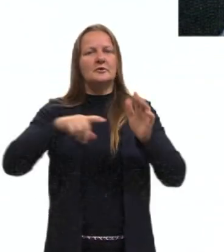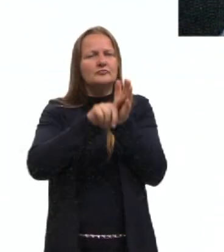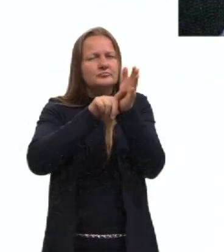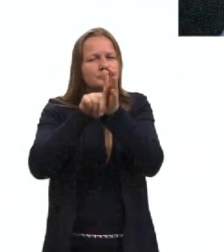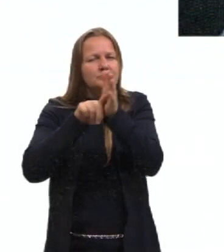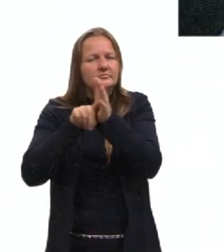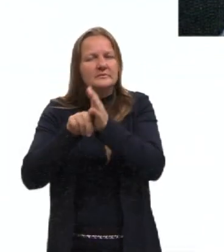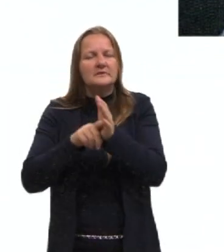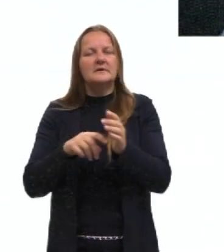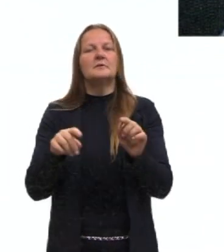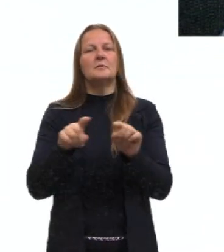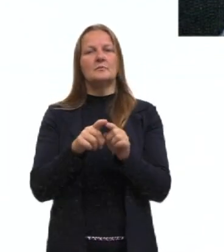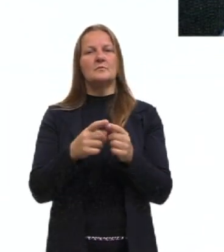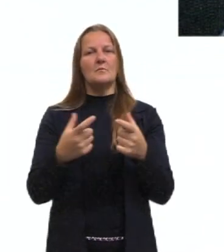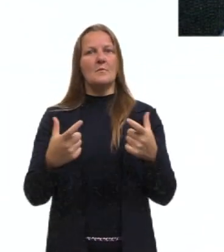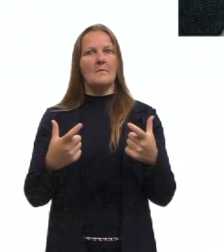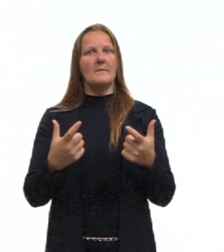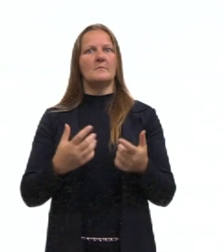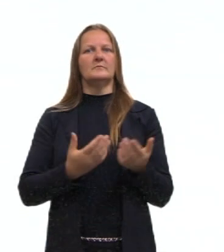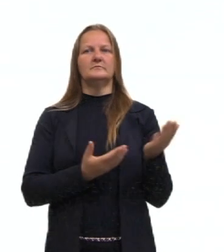mas em grande parte, né?